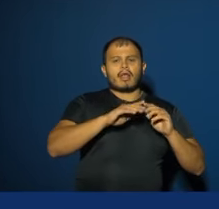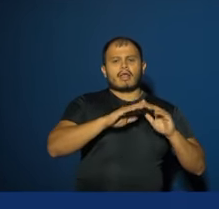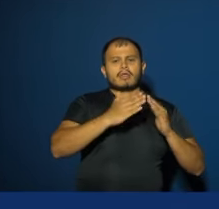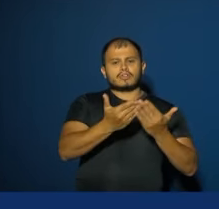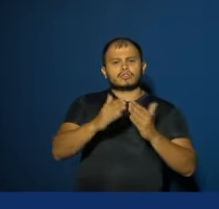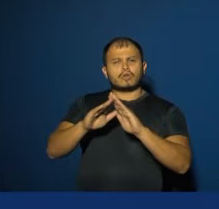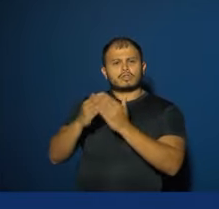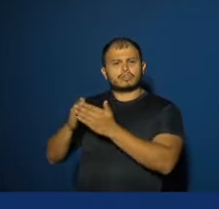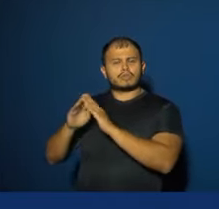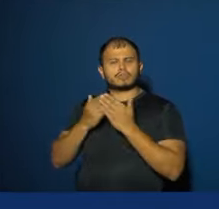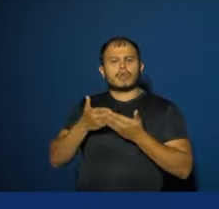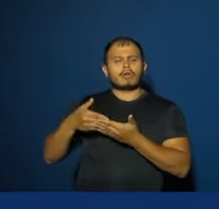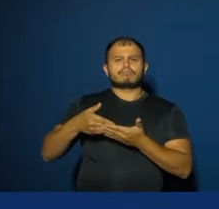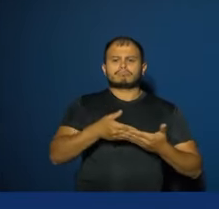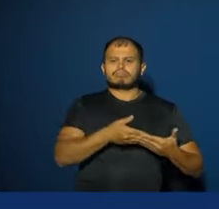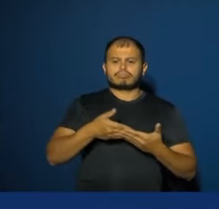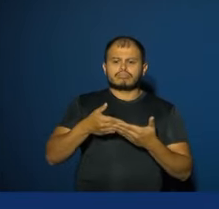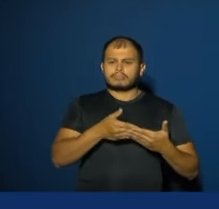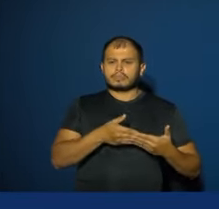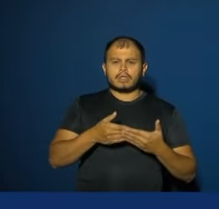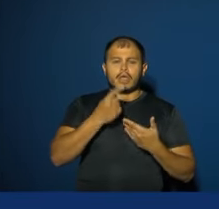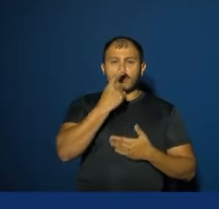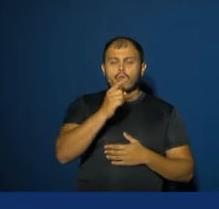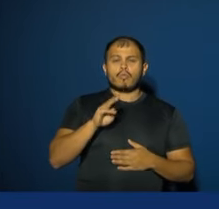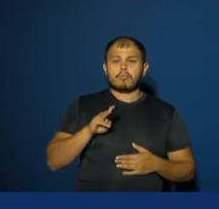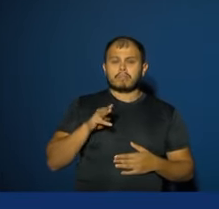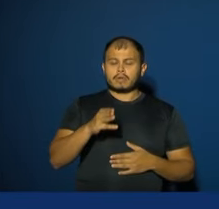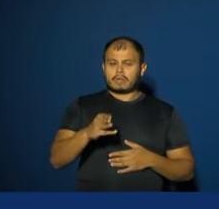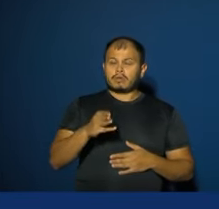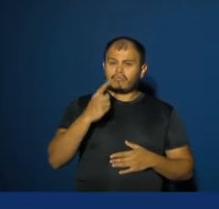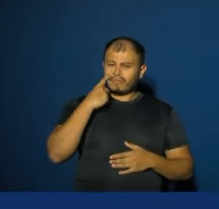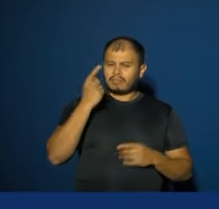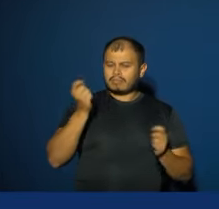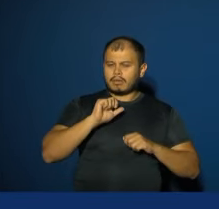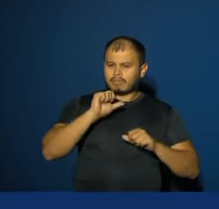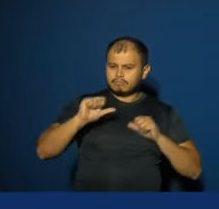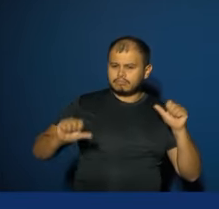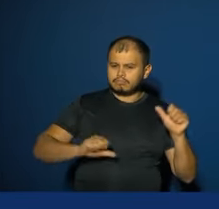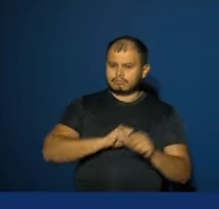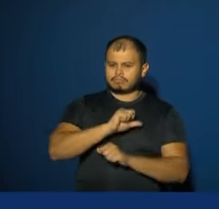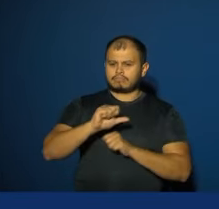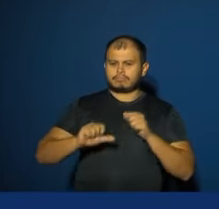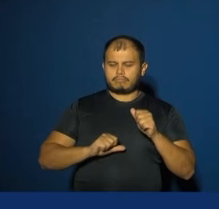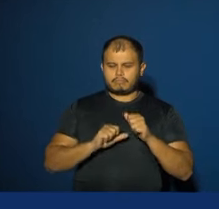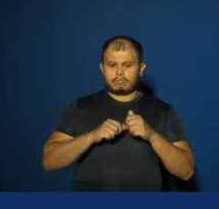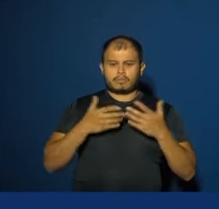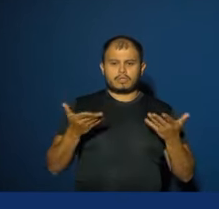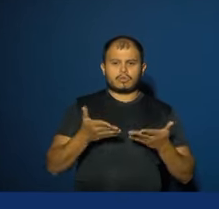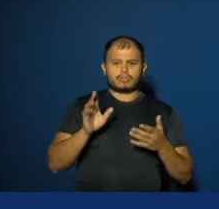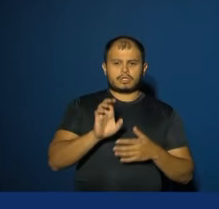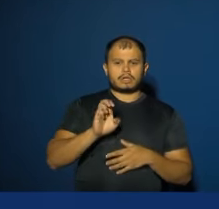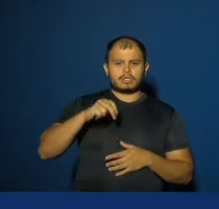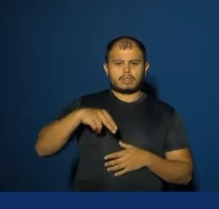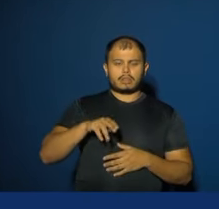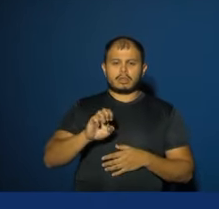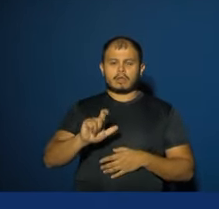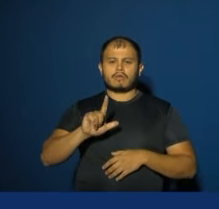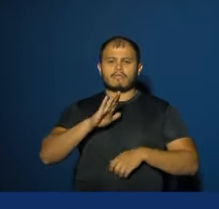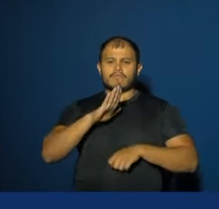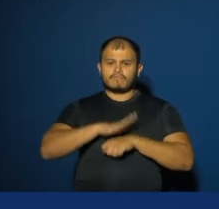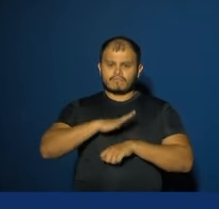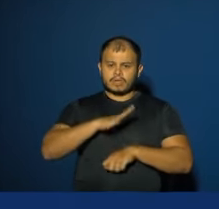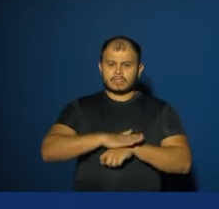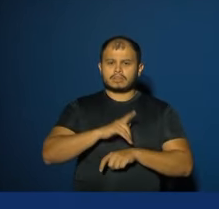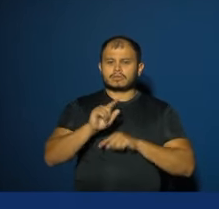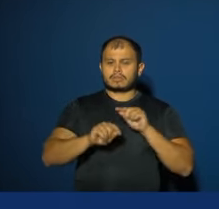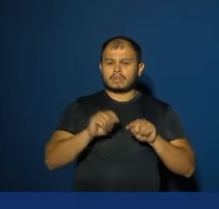um milhão de crianças. Então, veja o que é que nós podemos transformar. E quais as ações que a ANEEL tem feito? E aqui trazer um número